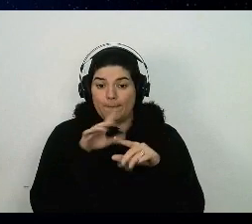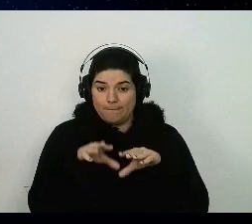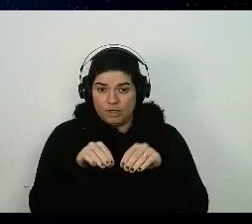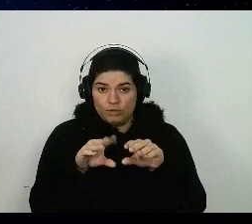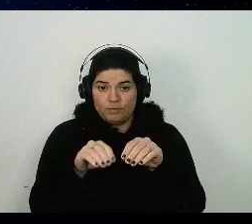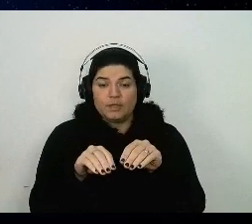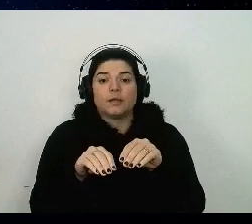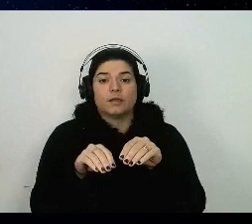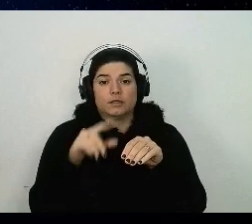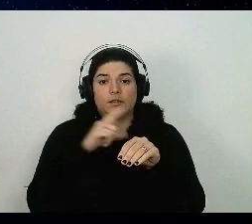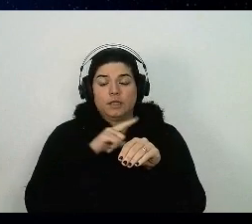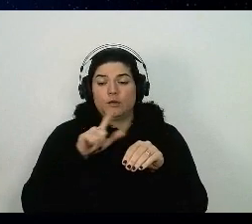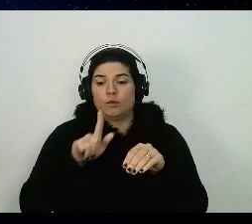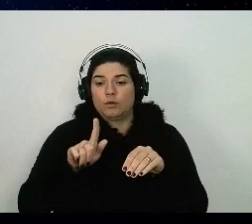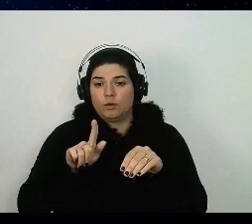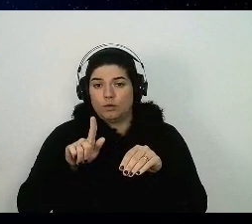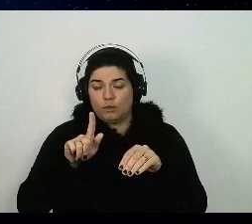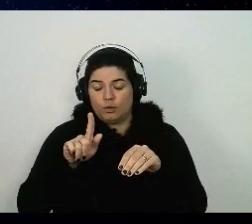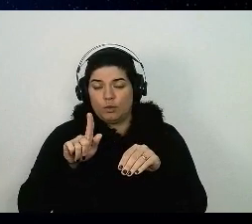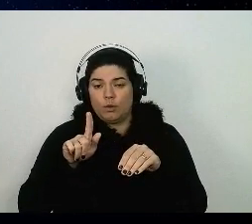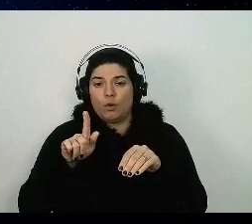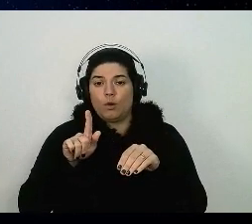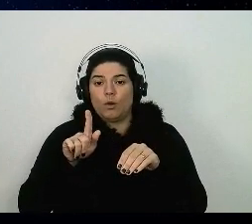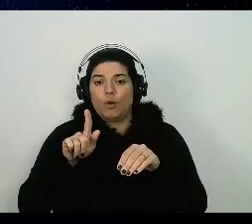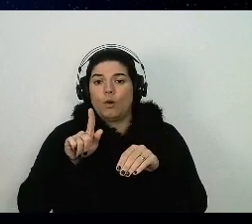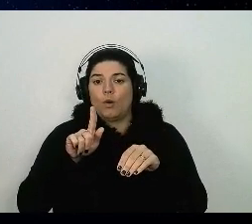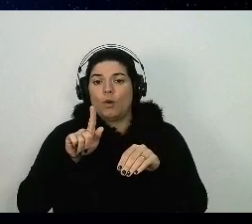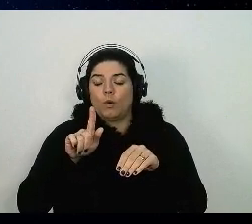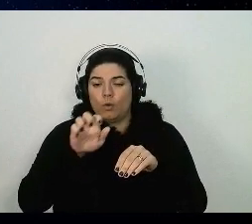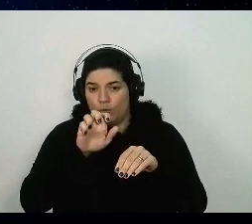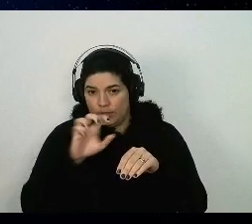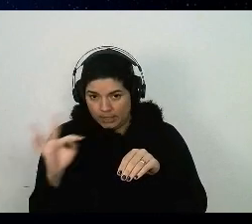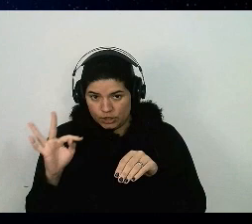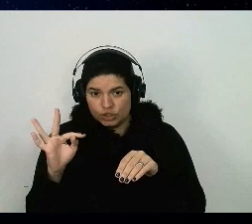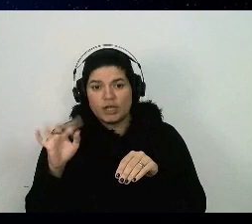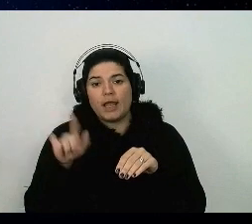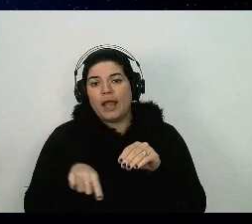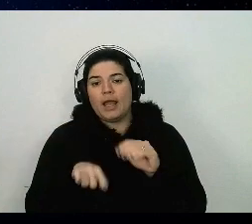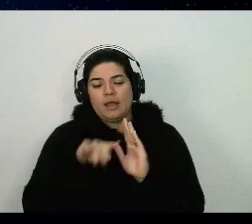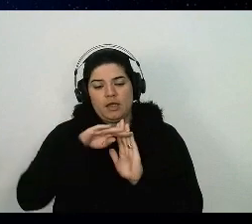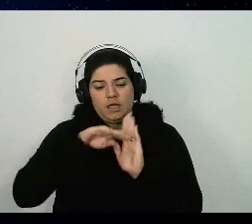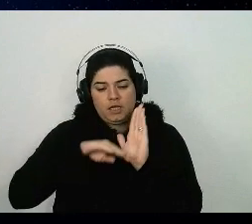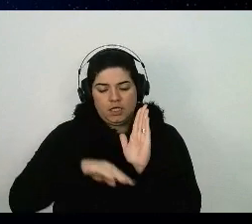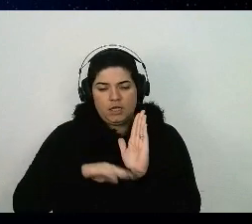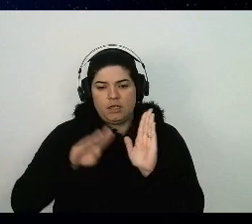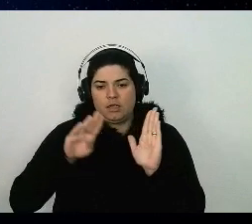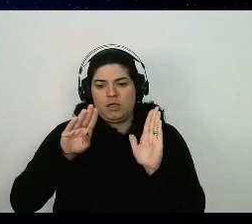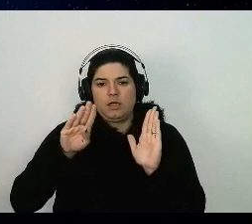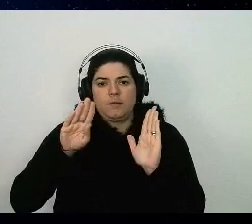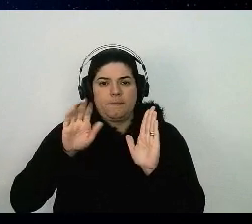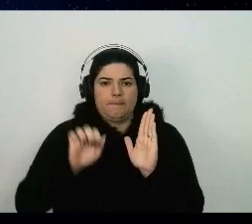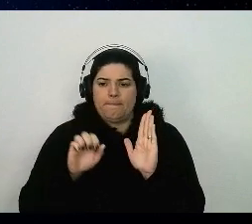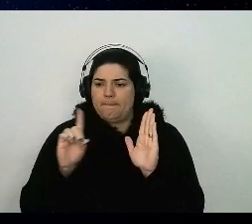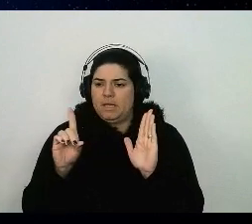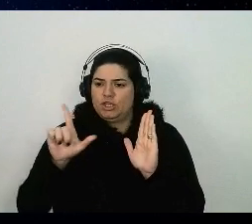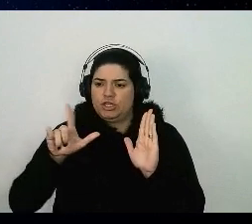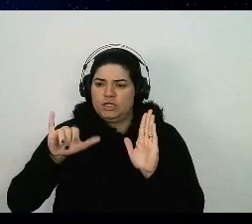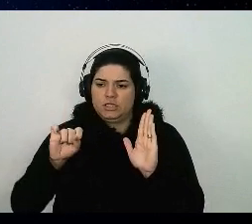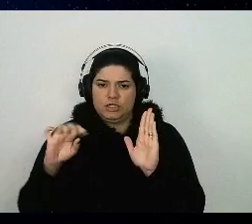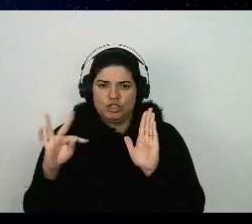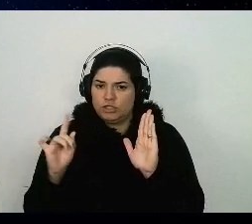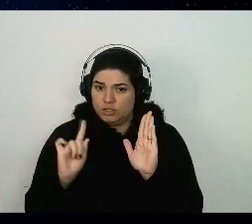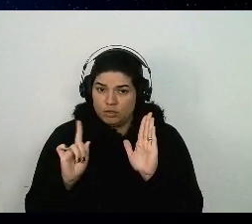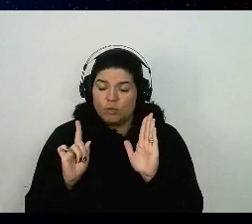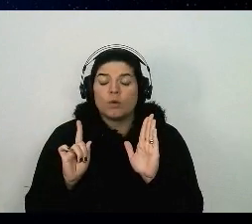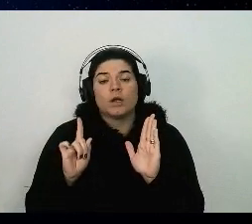e o GET não é um termo bad list, digamos assim, para o Redis, né, eu consigo